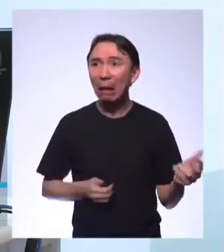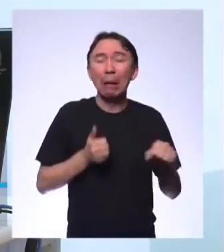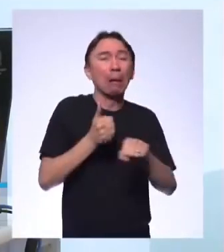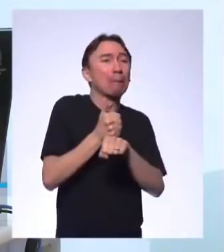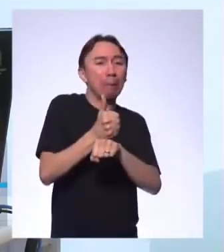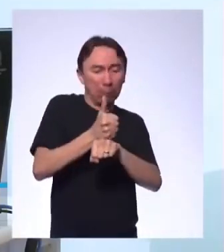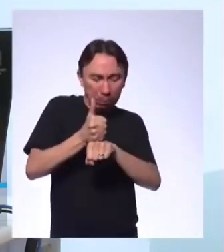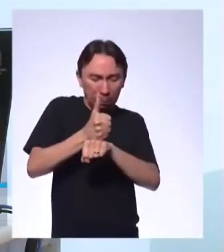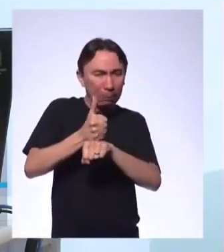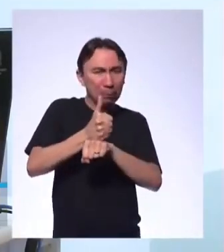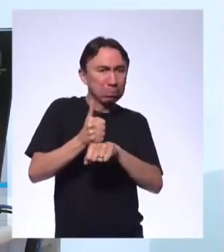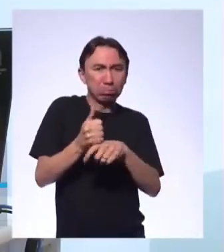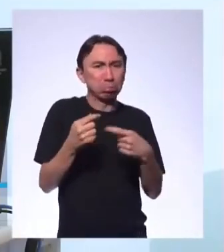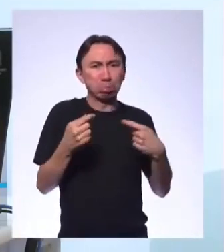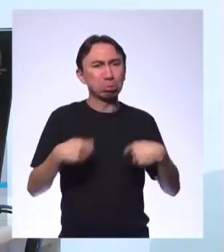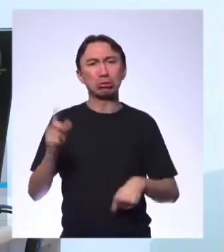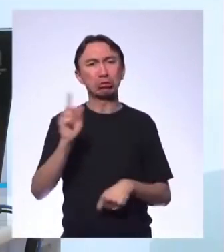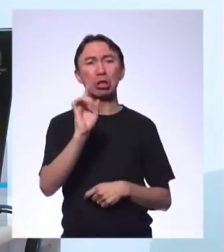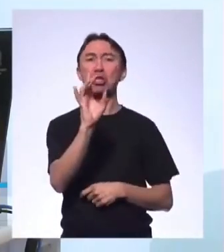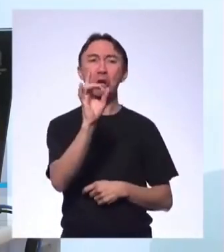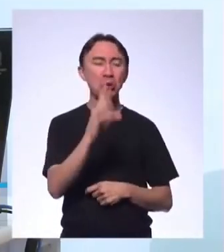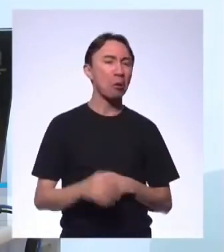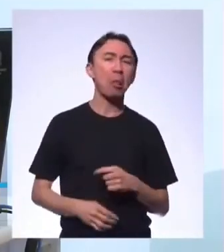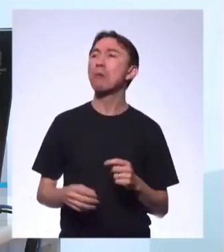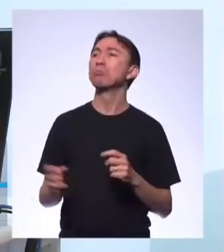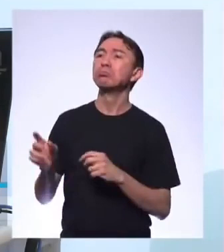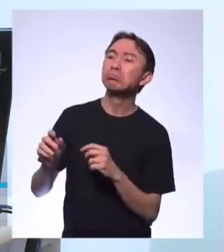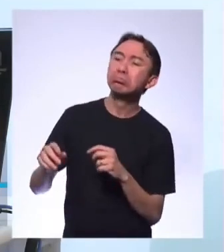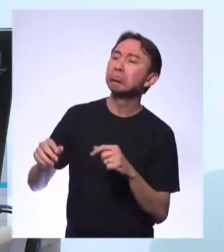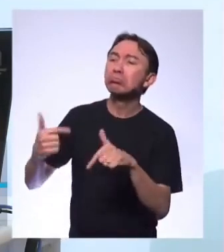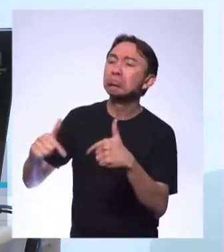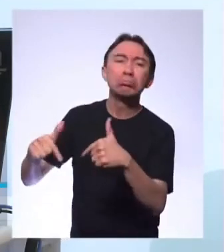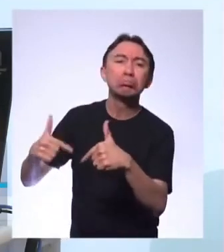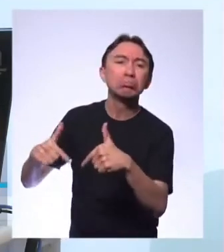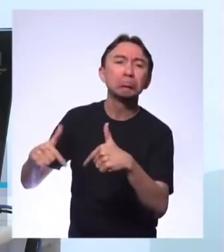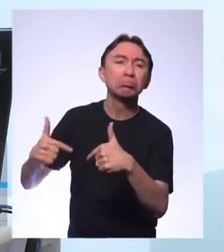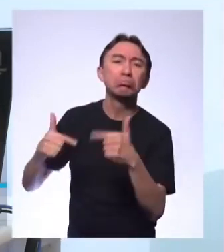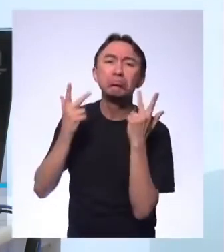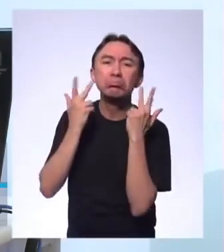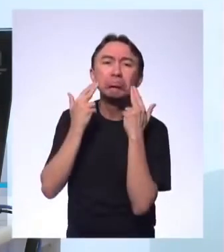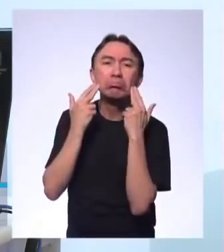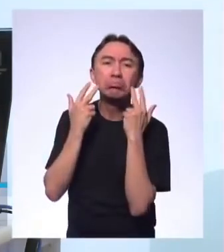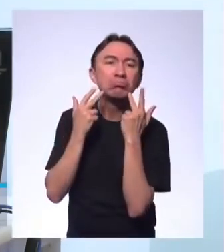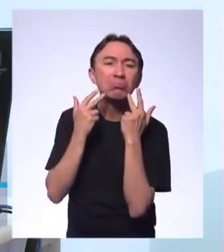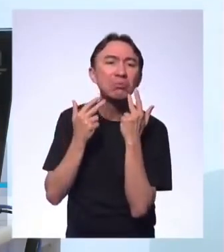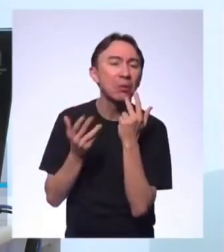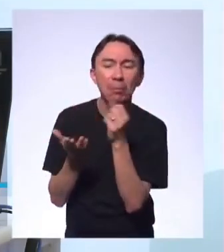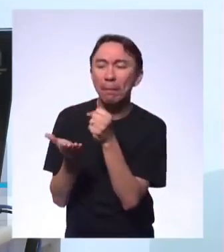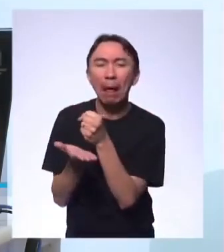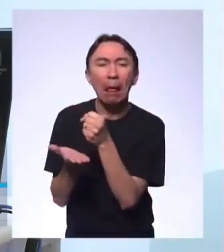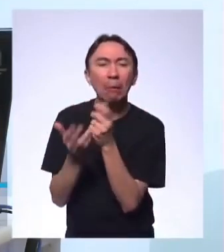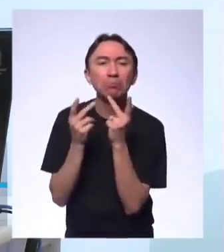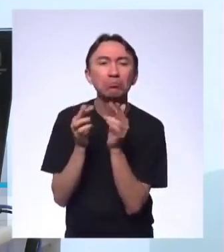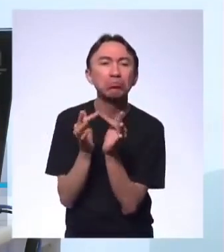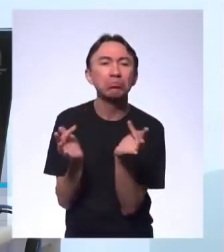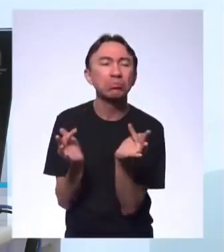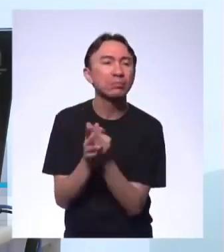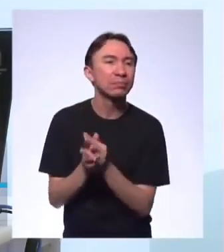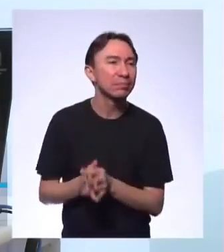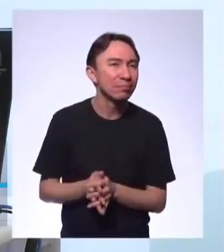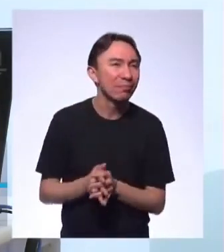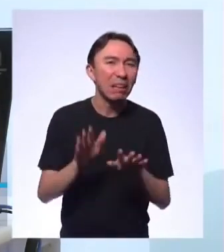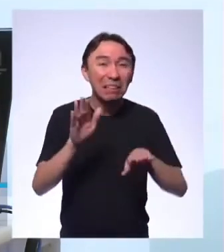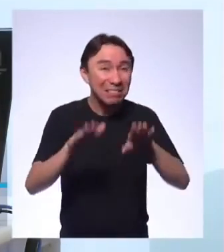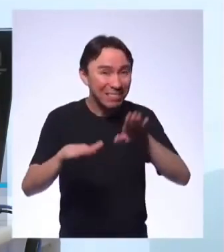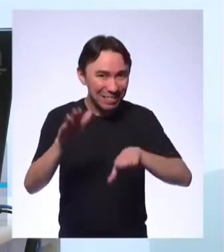de qualificação, você vai ser só um mero operador. Então, às vezes, aconteciam situações onde um operário sofria um acidente dentro